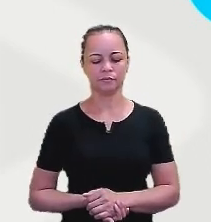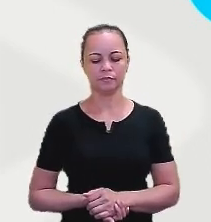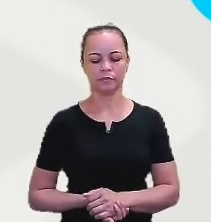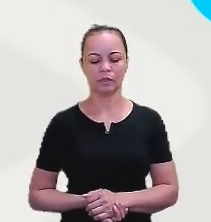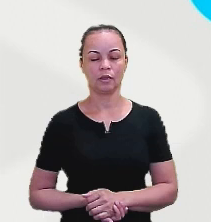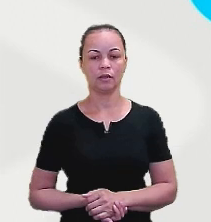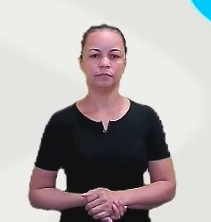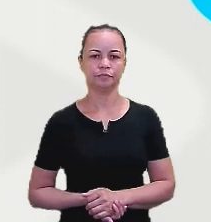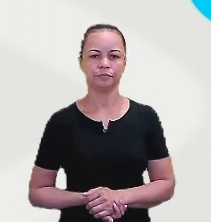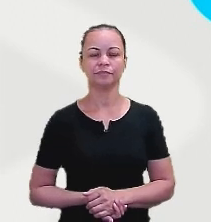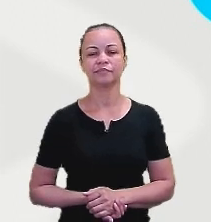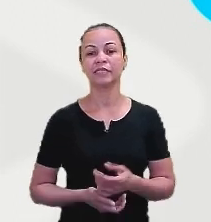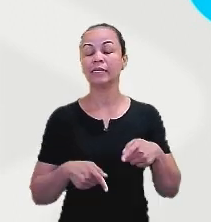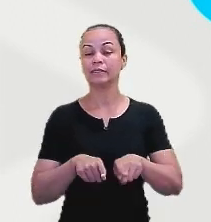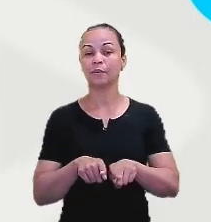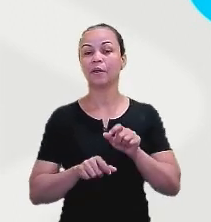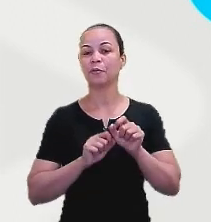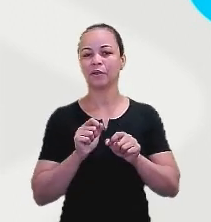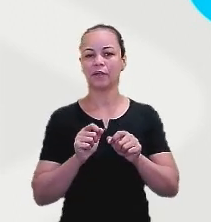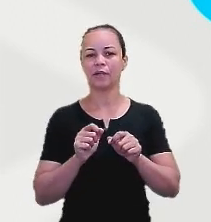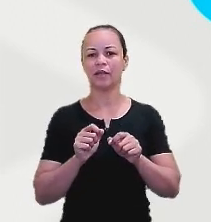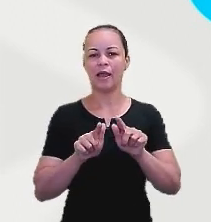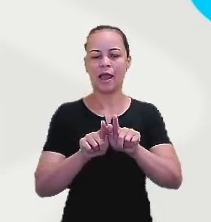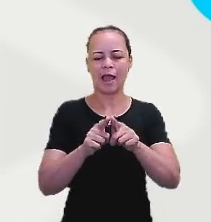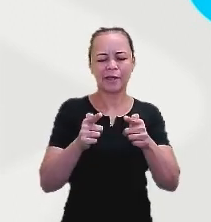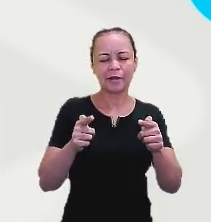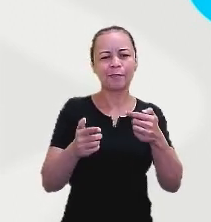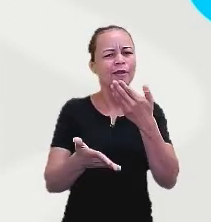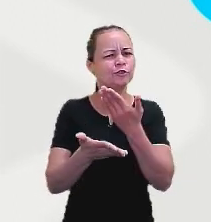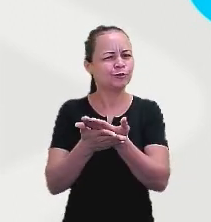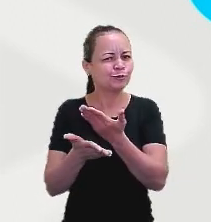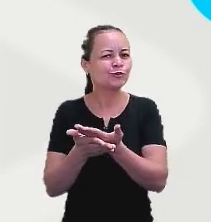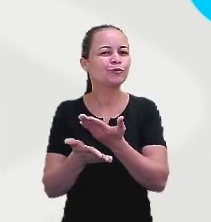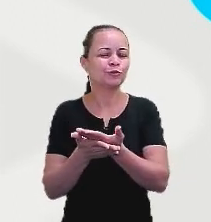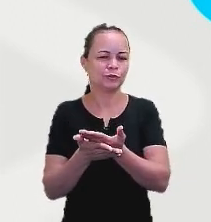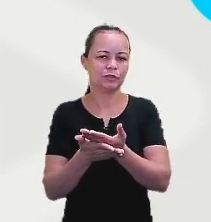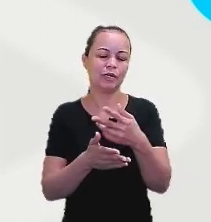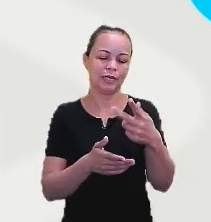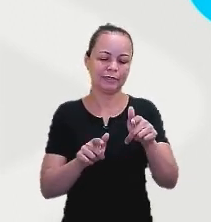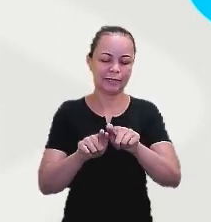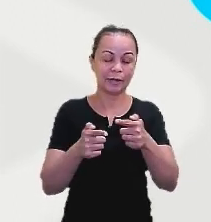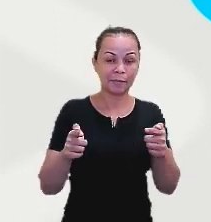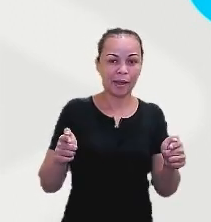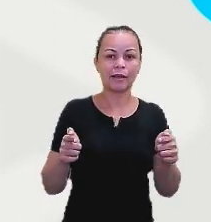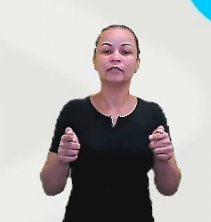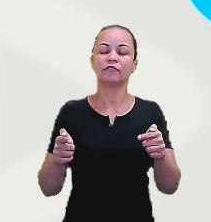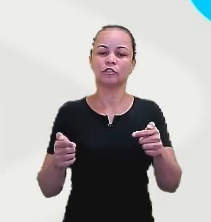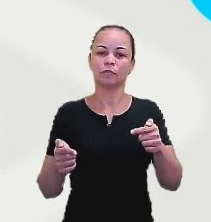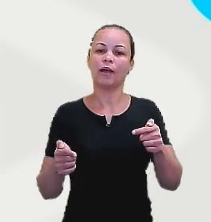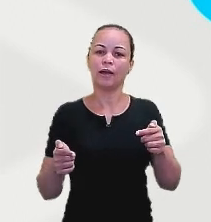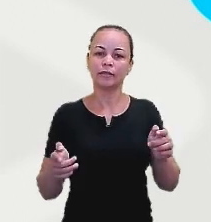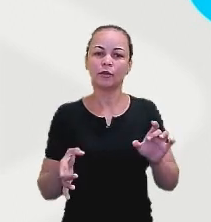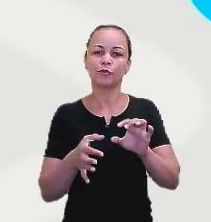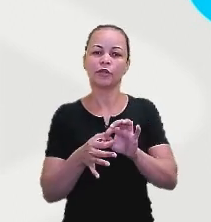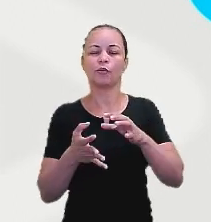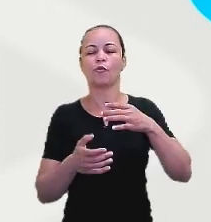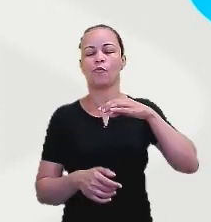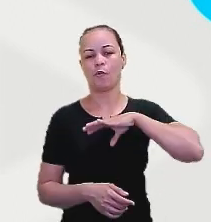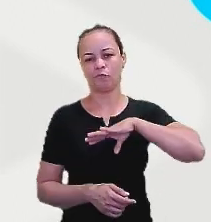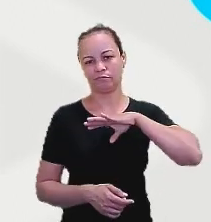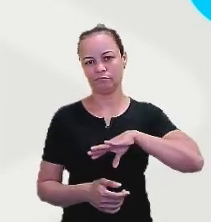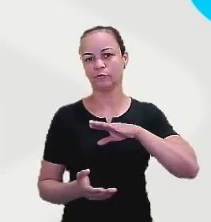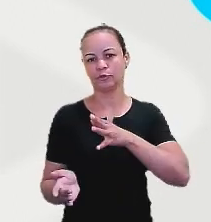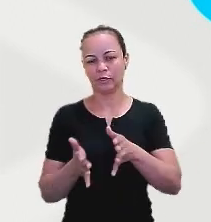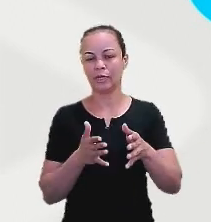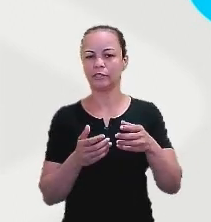E também, estude gramática, né? A gramática, ela faz parte aí também da língua portuguesa. E quando a gente estuda gramática,